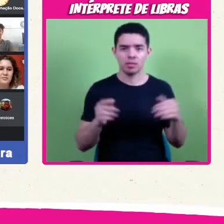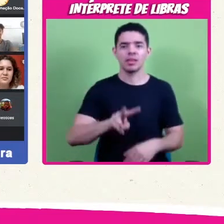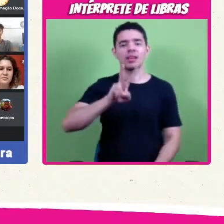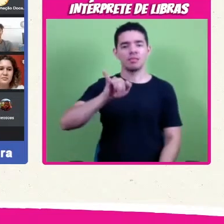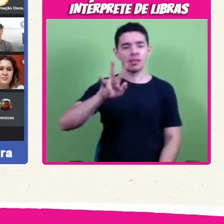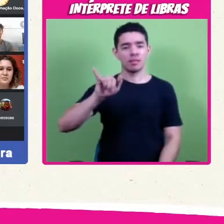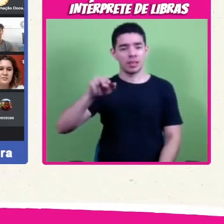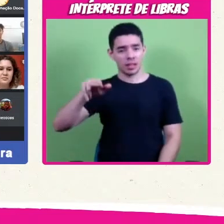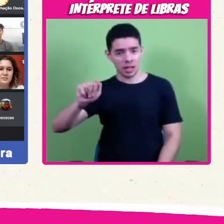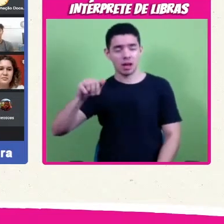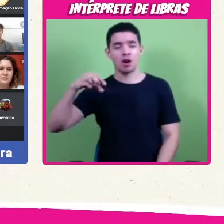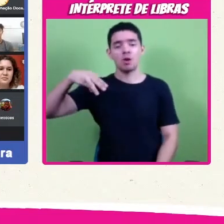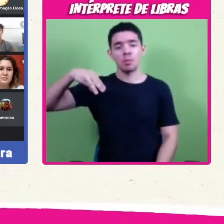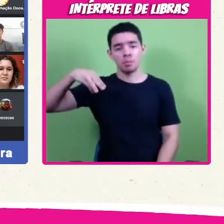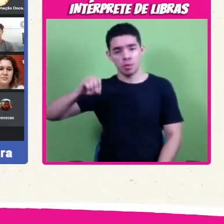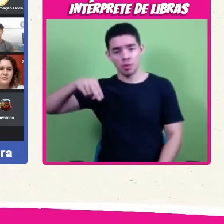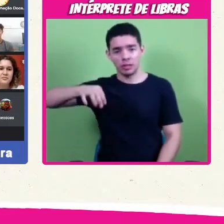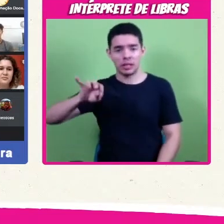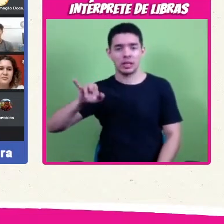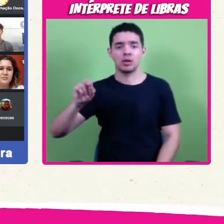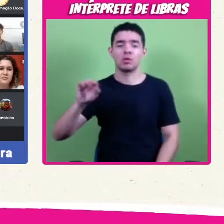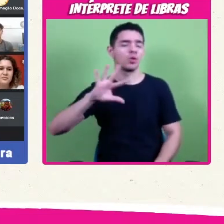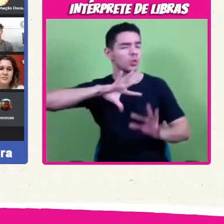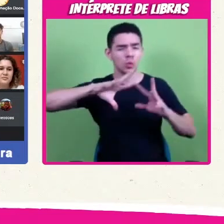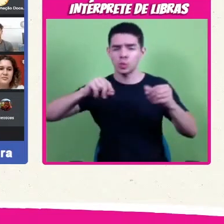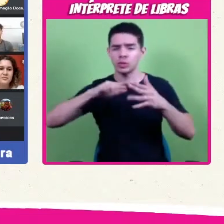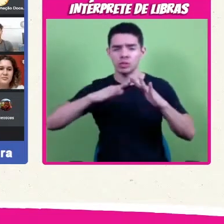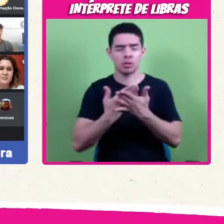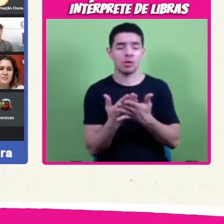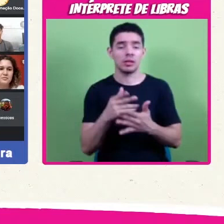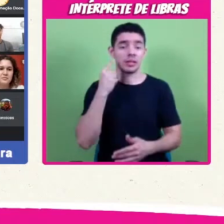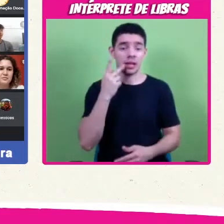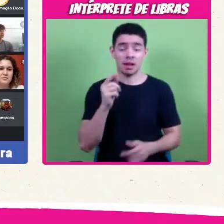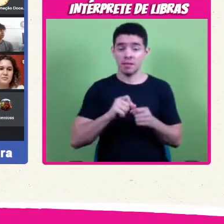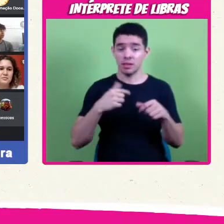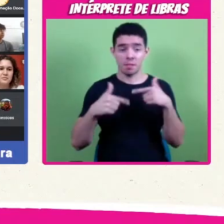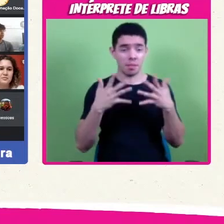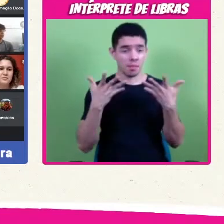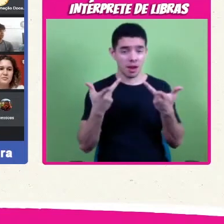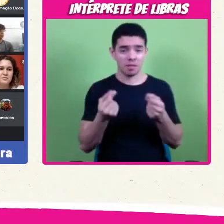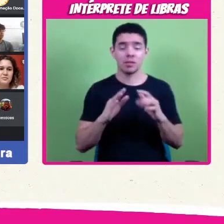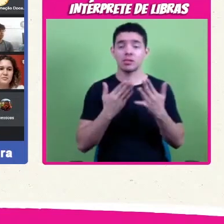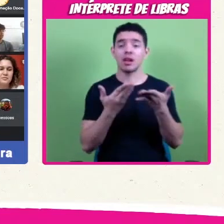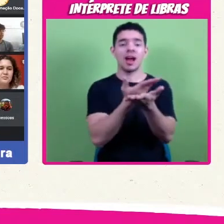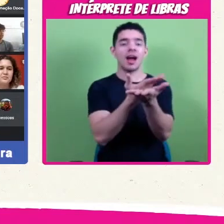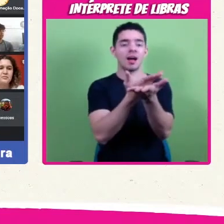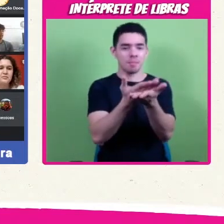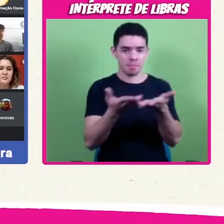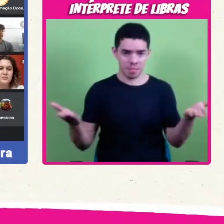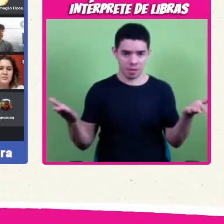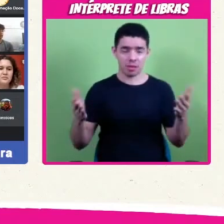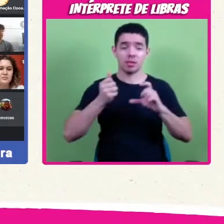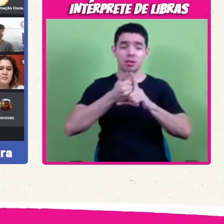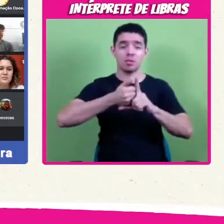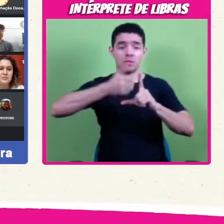do Vivina Monteiro, e de todas as escolas do estado do Ceará com esse trabalho incrível, as escolas estão abertas às comunidades